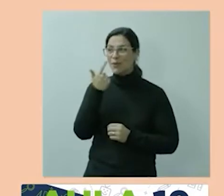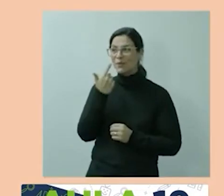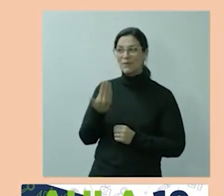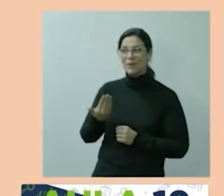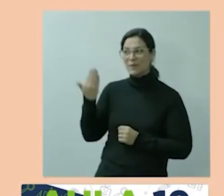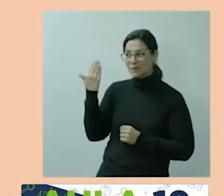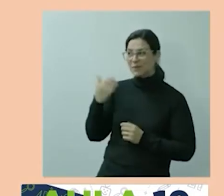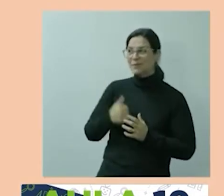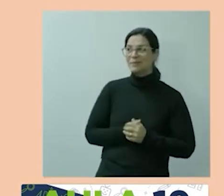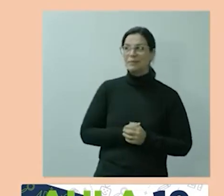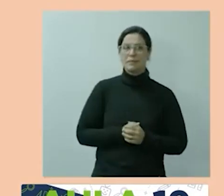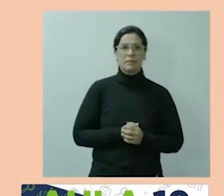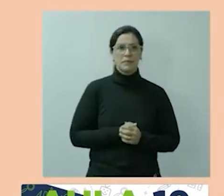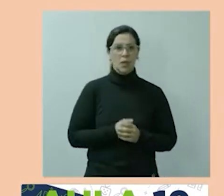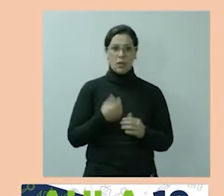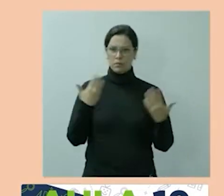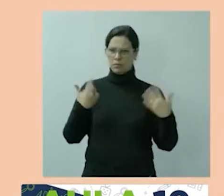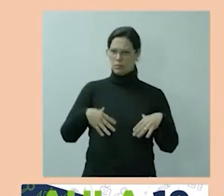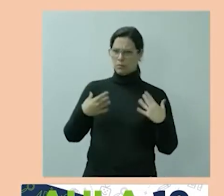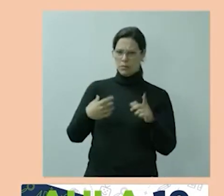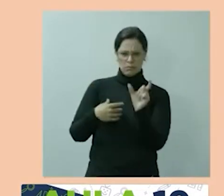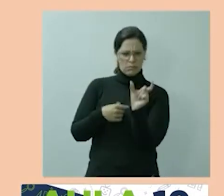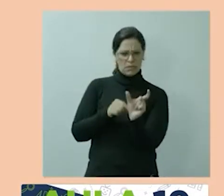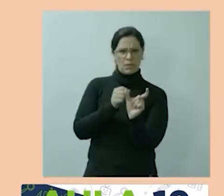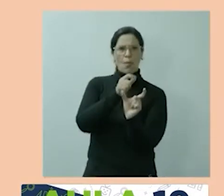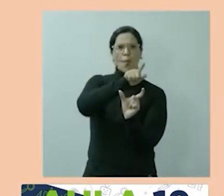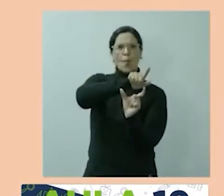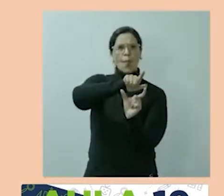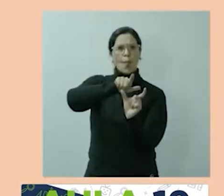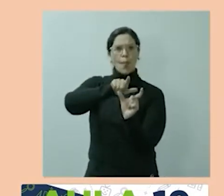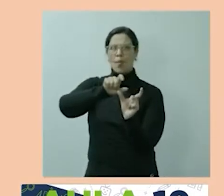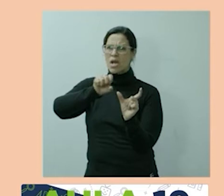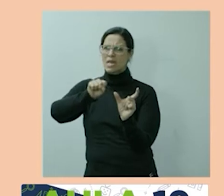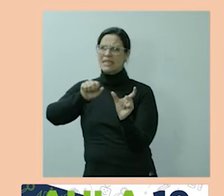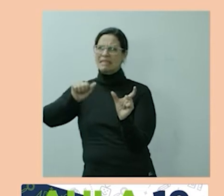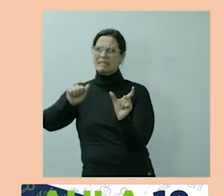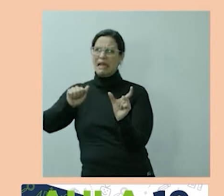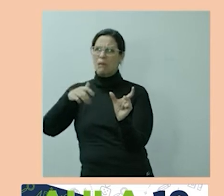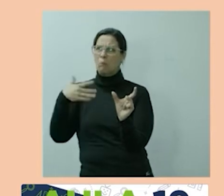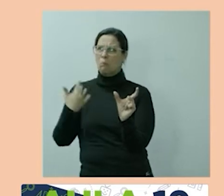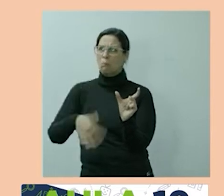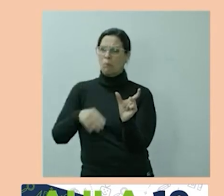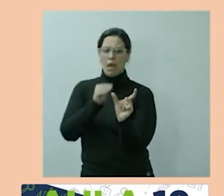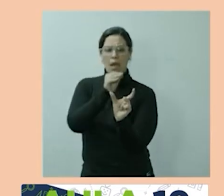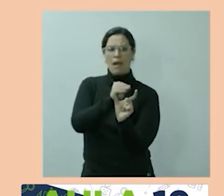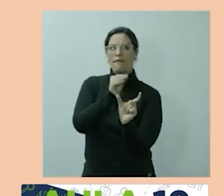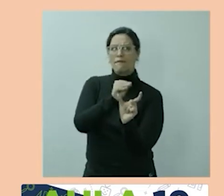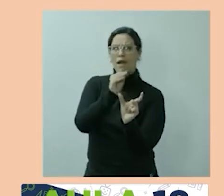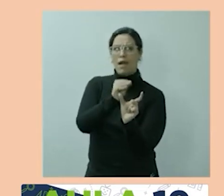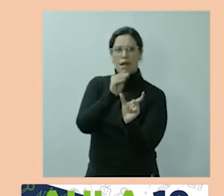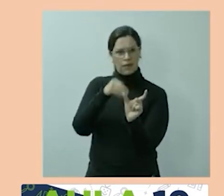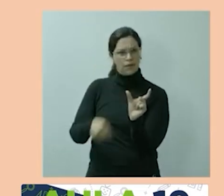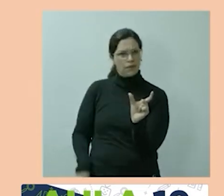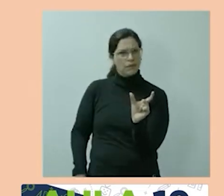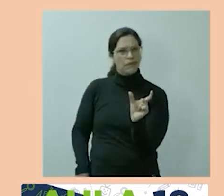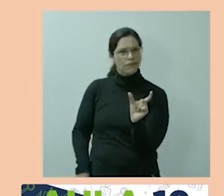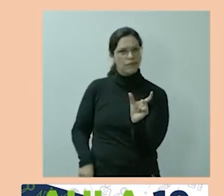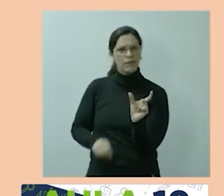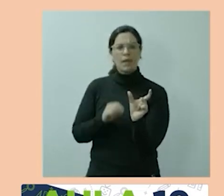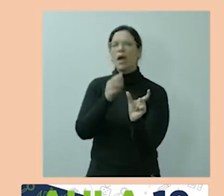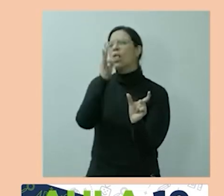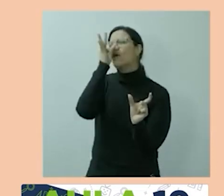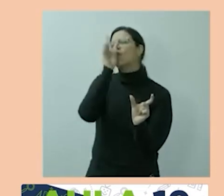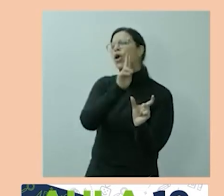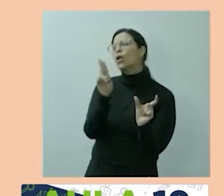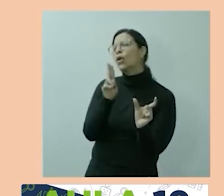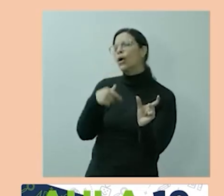ver. Opa! Está faltando alguma coisa nessa palavra. Que flor